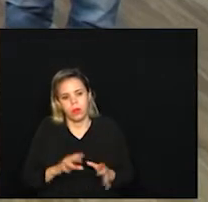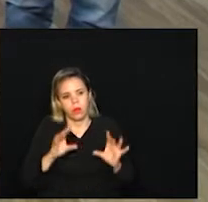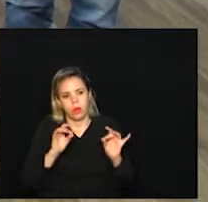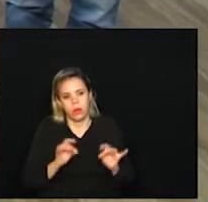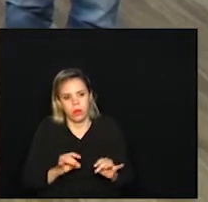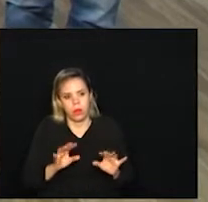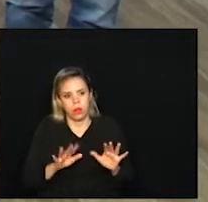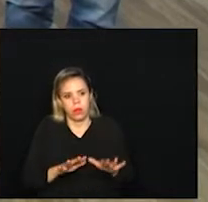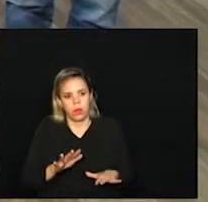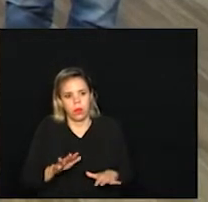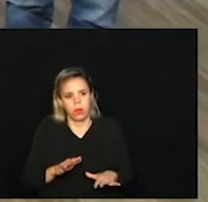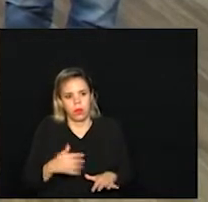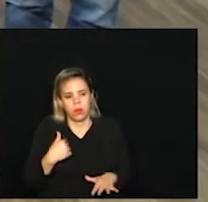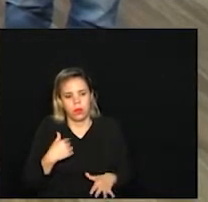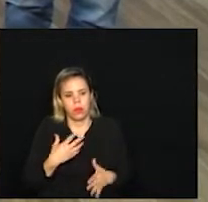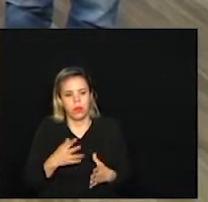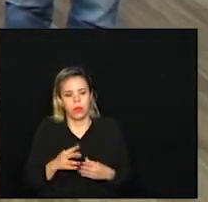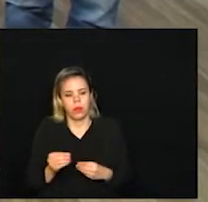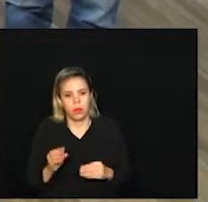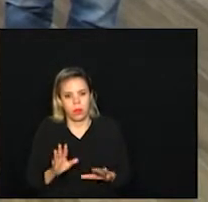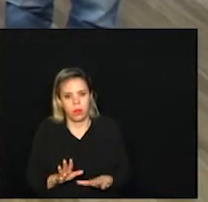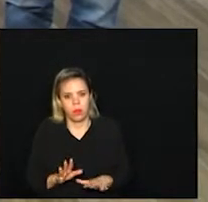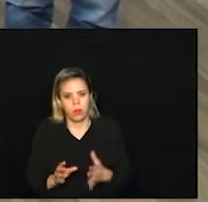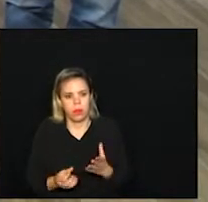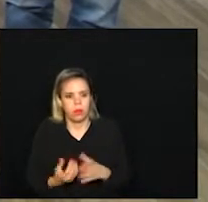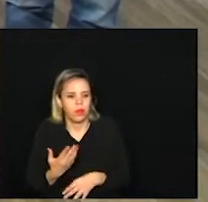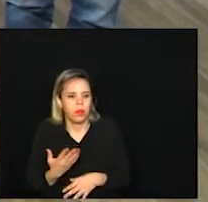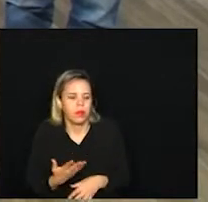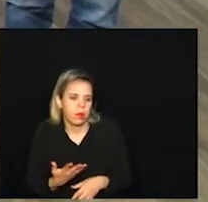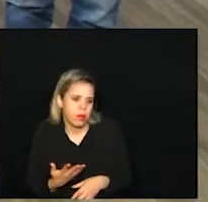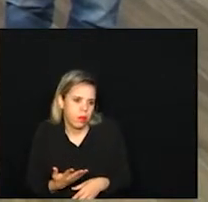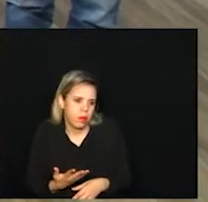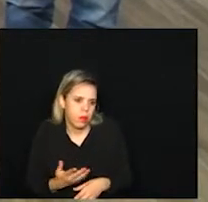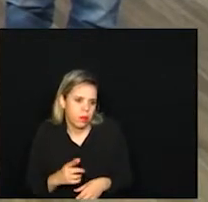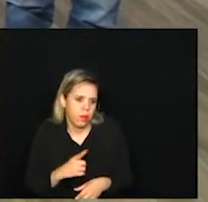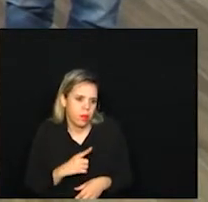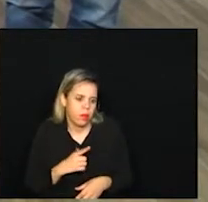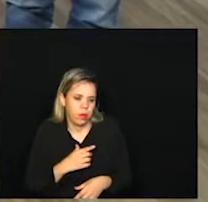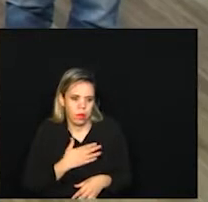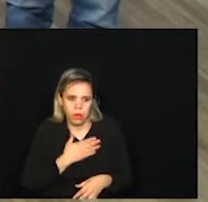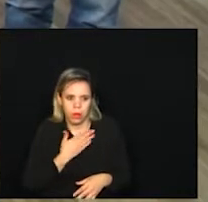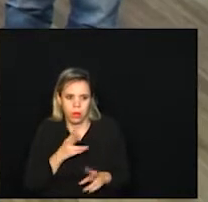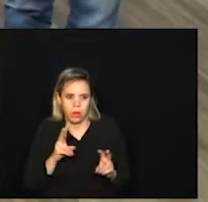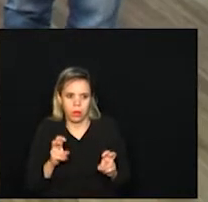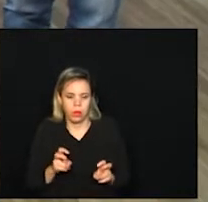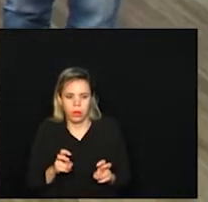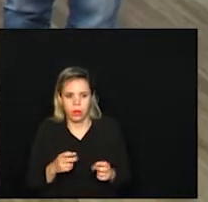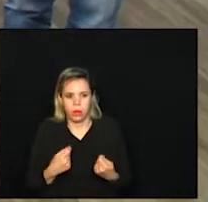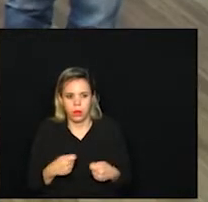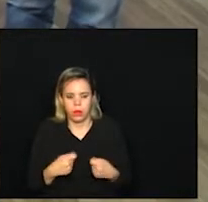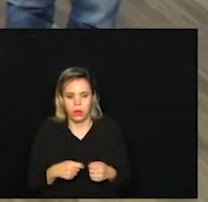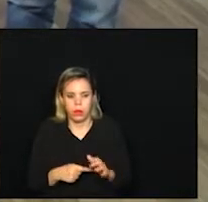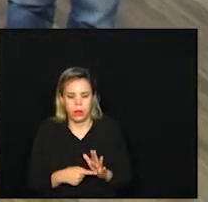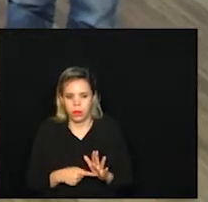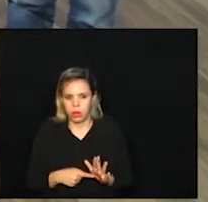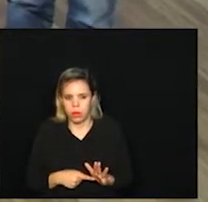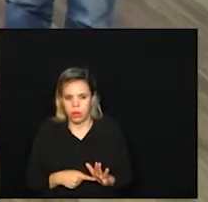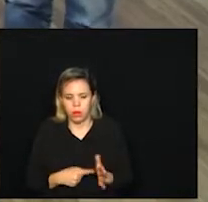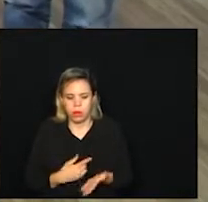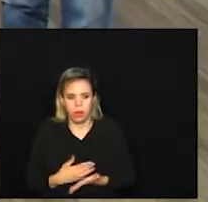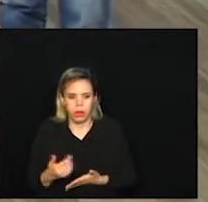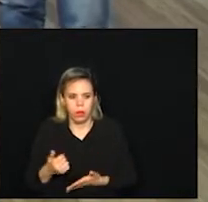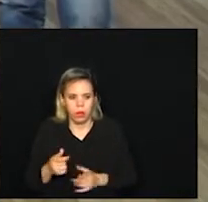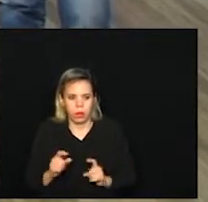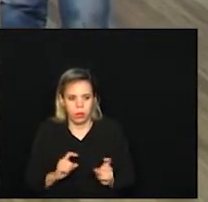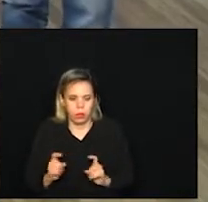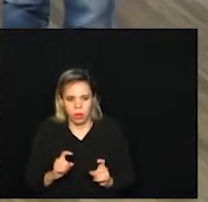detalhes que às vezes nos escapam E isso aconteceu é houve algumas surpresas em relação a essas demandas apresentadas desde